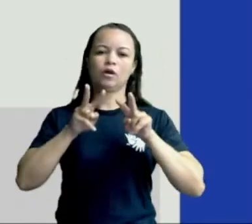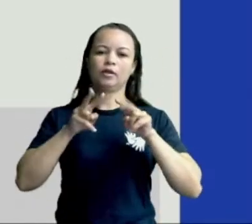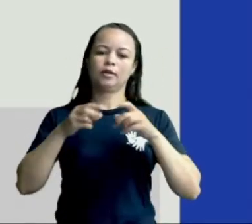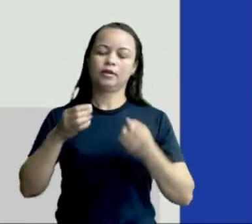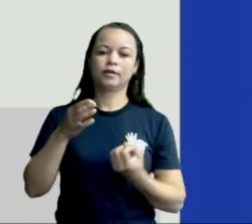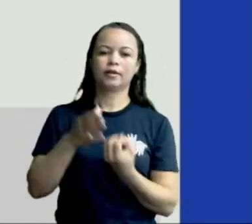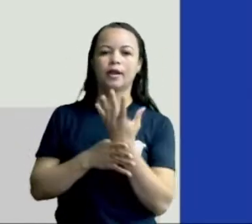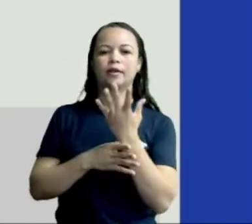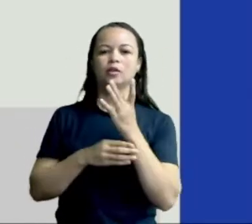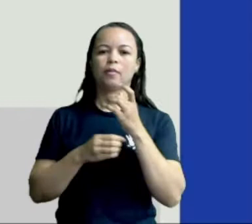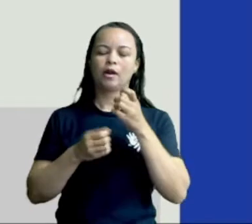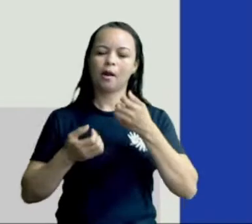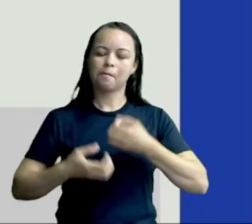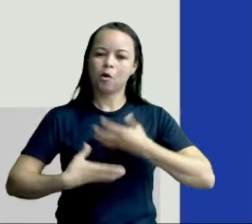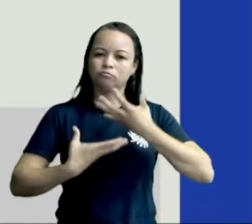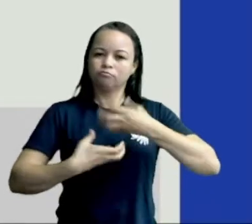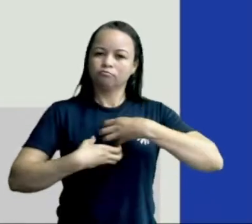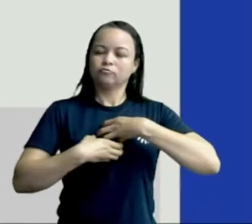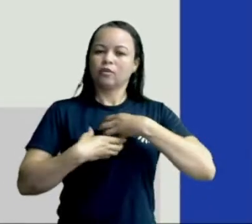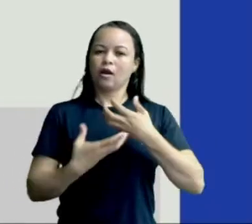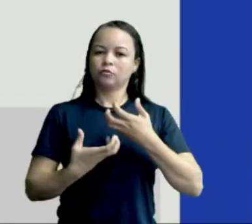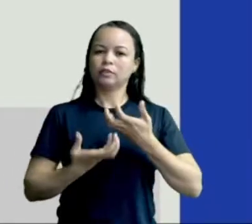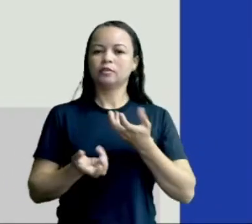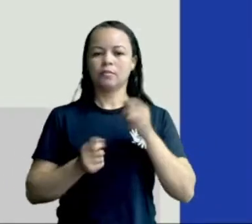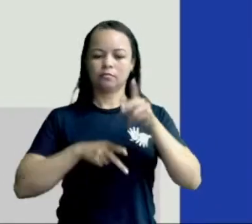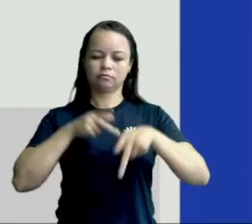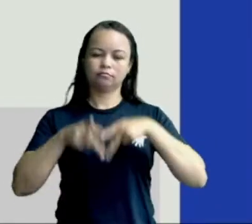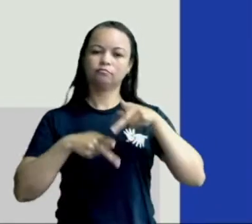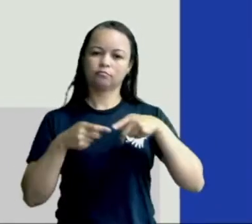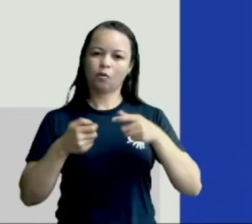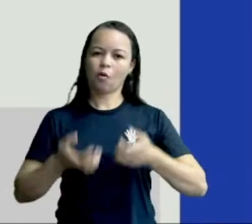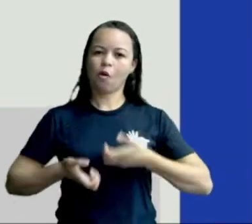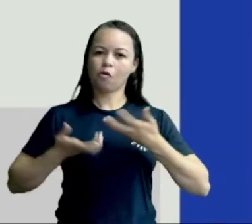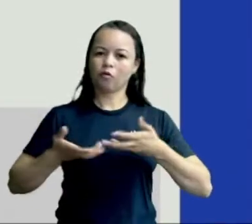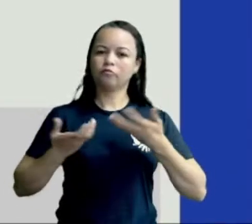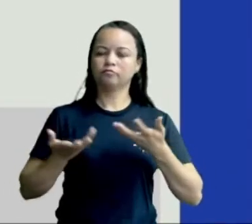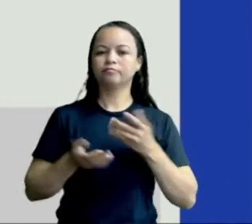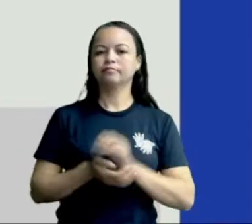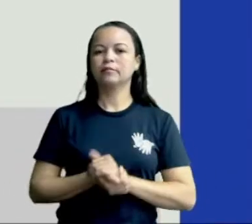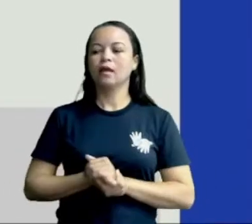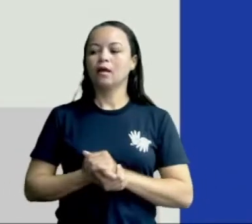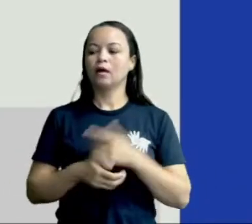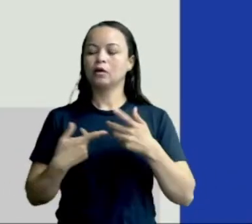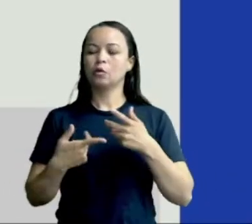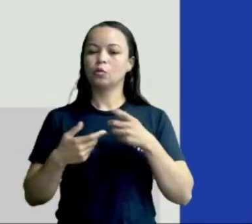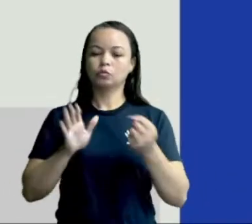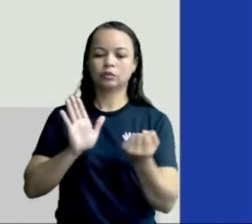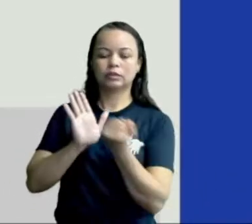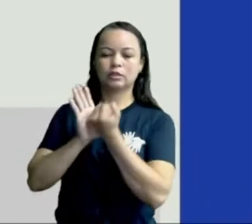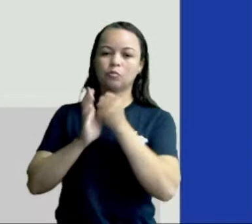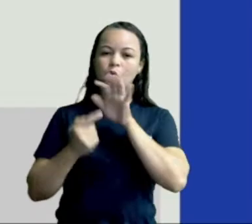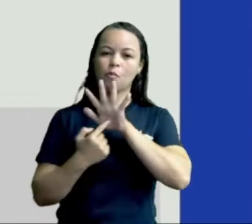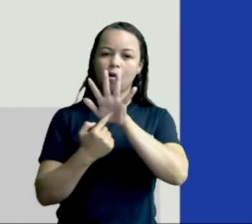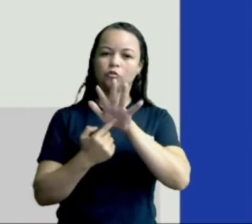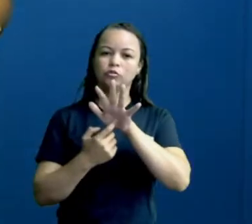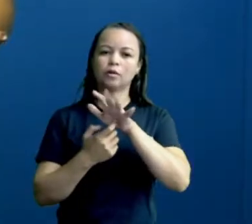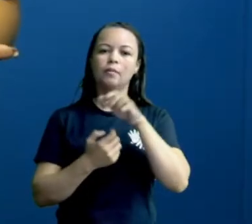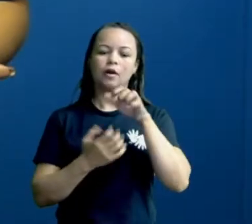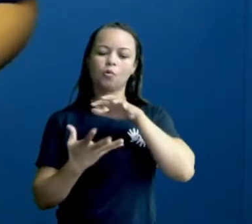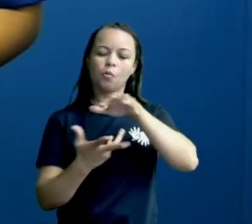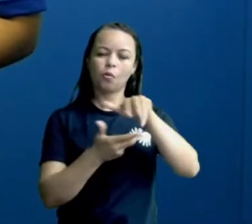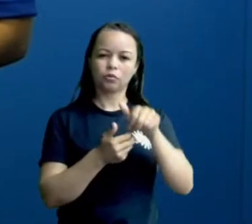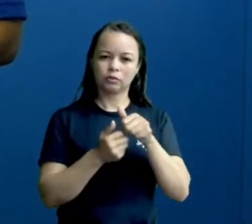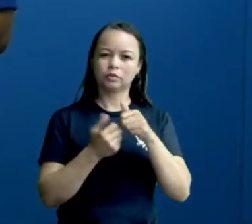motivar e transmitir o sentimento de união do povo. Os símbolos mostram para o mundo a soberania de uma